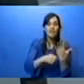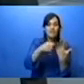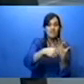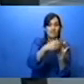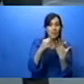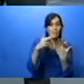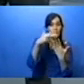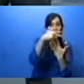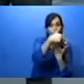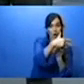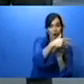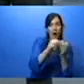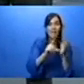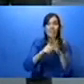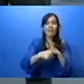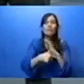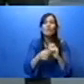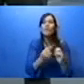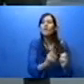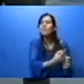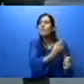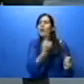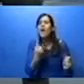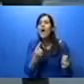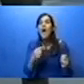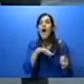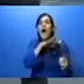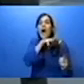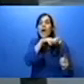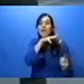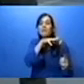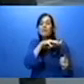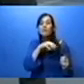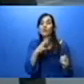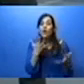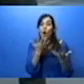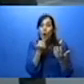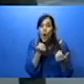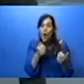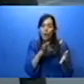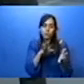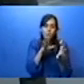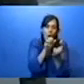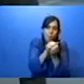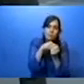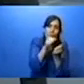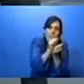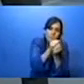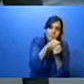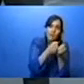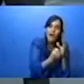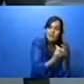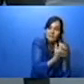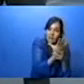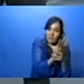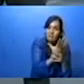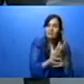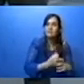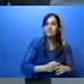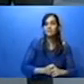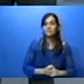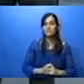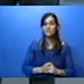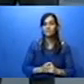as briófitas. Depois vieram animais que consomem as plantas, a matéria orgânica produzida a partir das plantas, que foram os